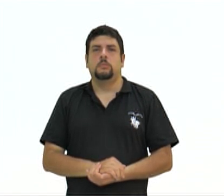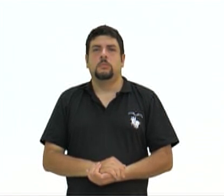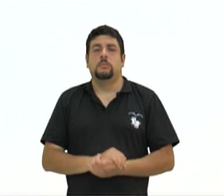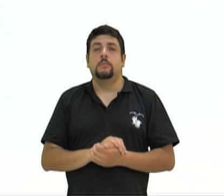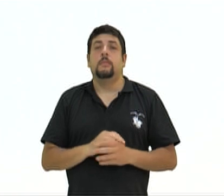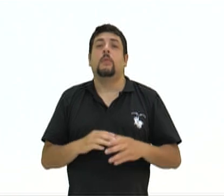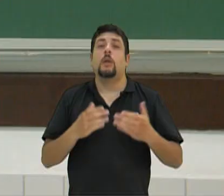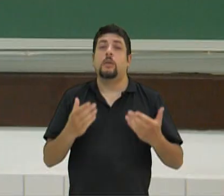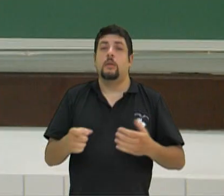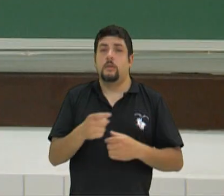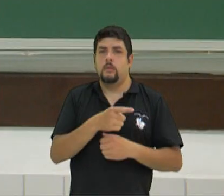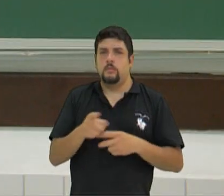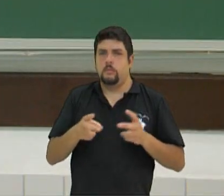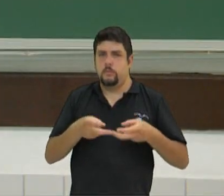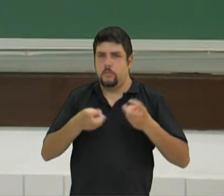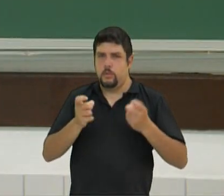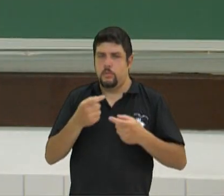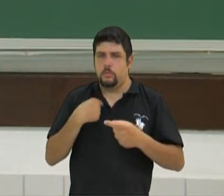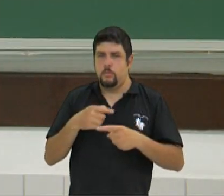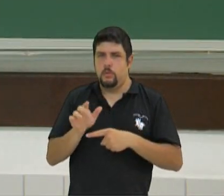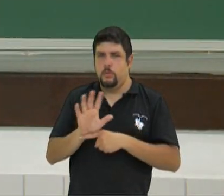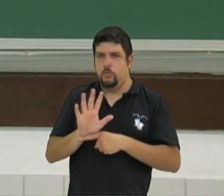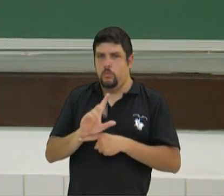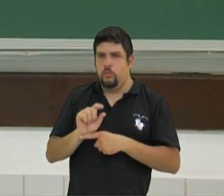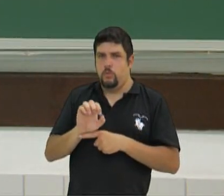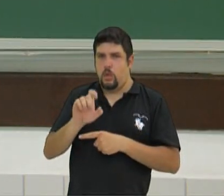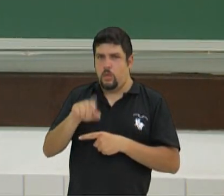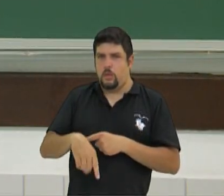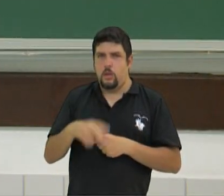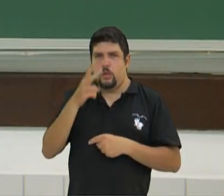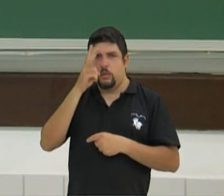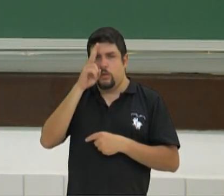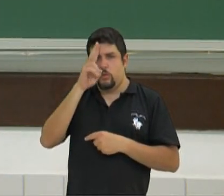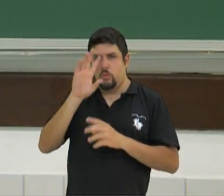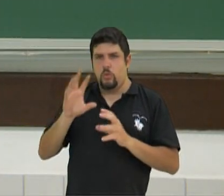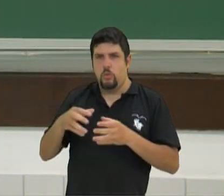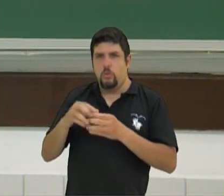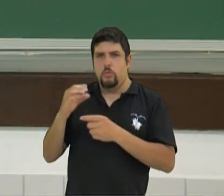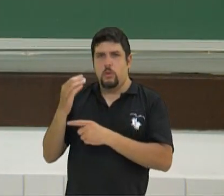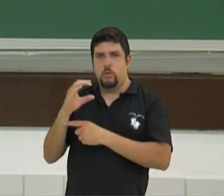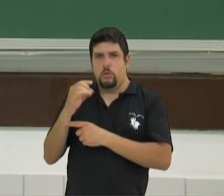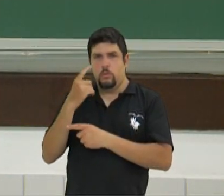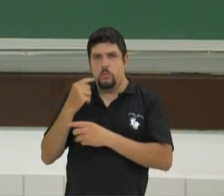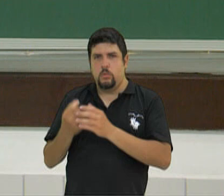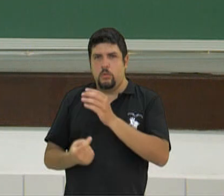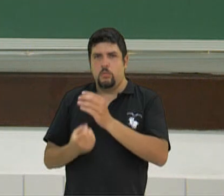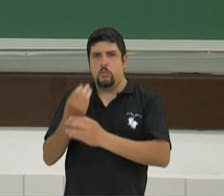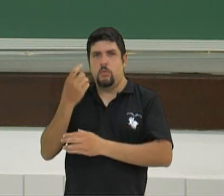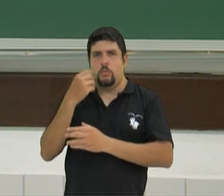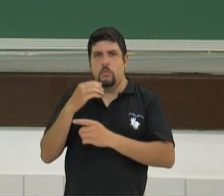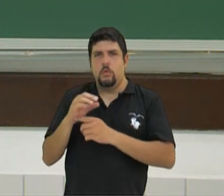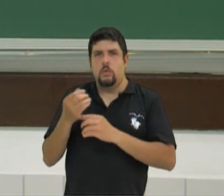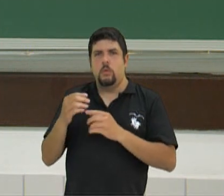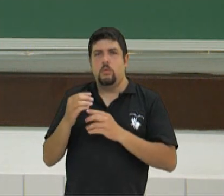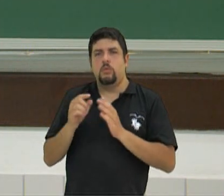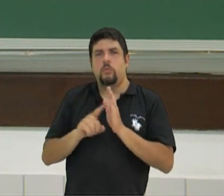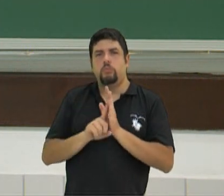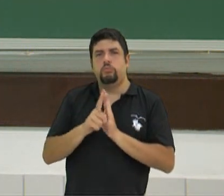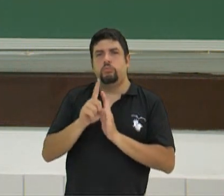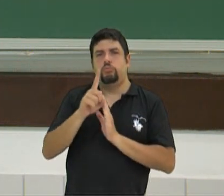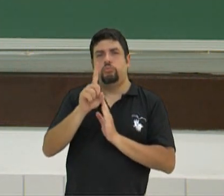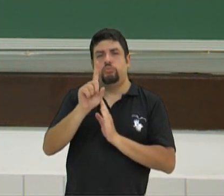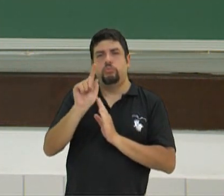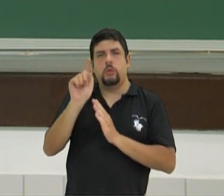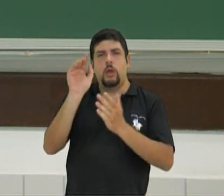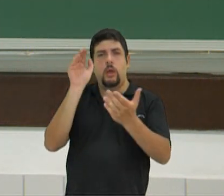Então, pessoal, vocês perceberam aí que o filme ele é uma história, um cientista se reúne para lançar um foguete que vai levar uma cápsula à Lua. Veja, é o princípio até